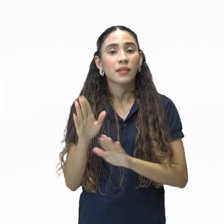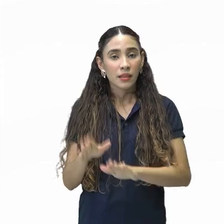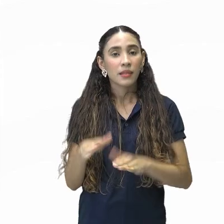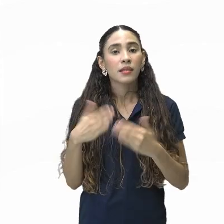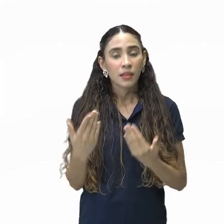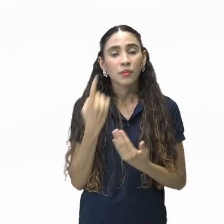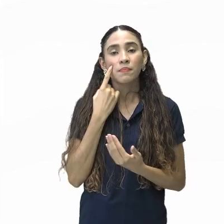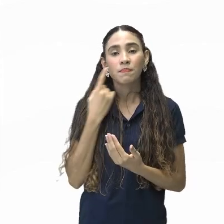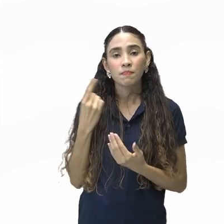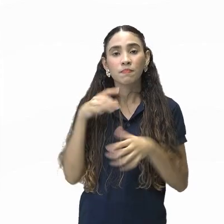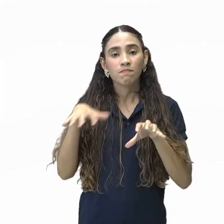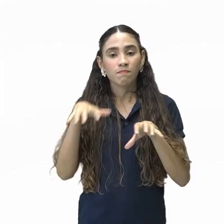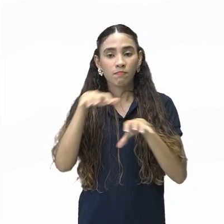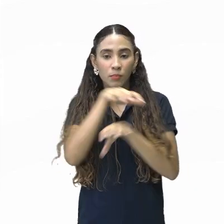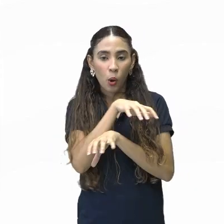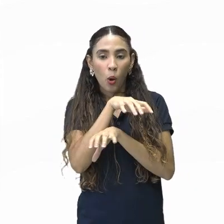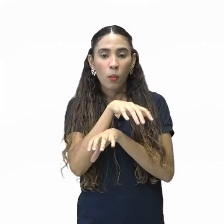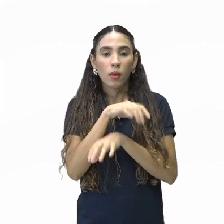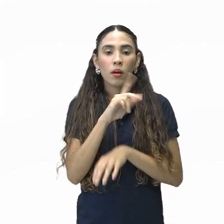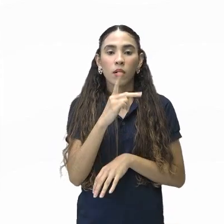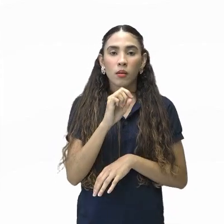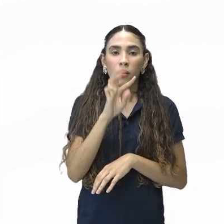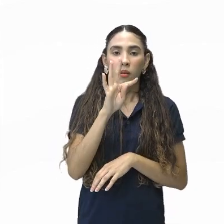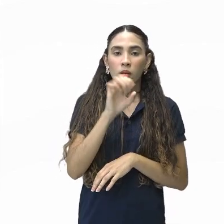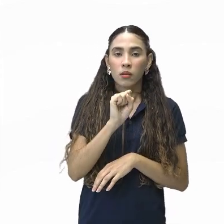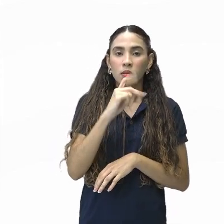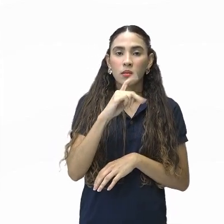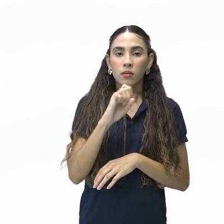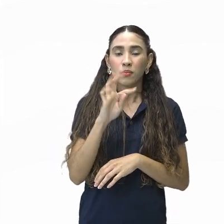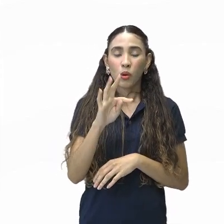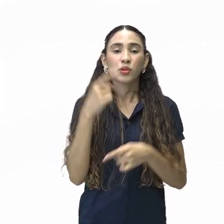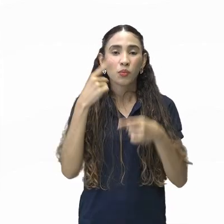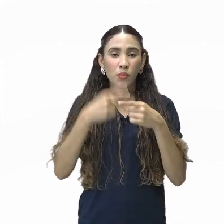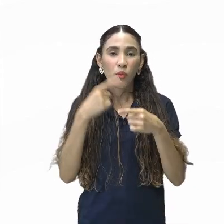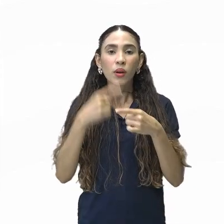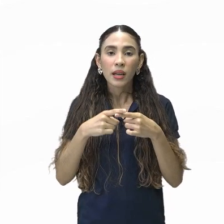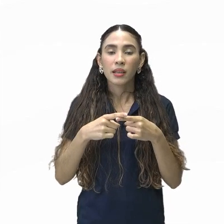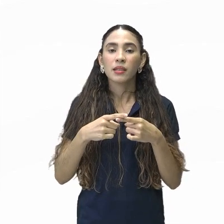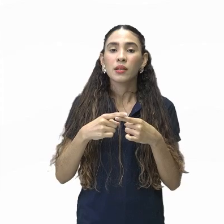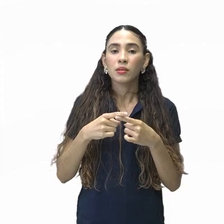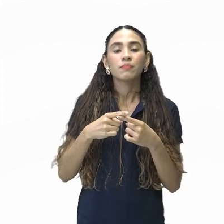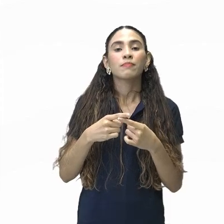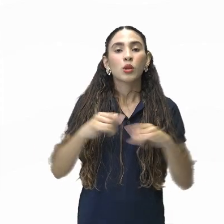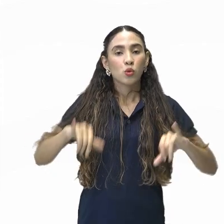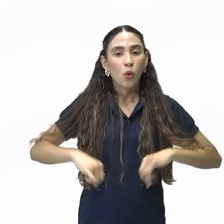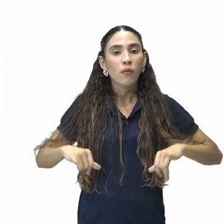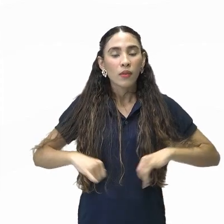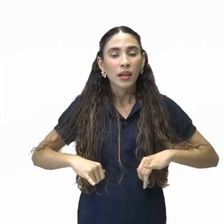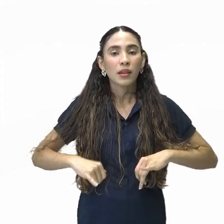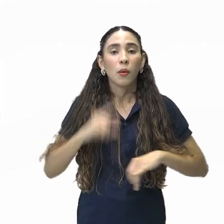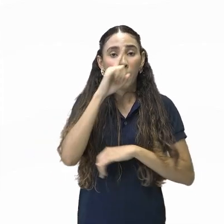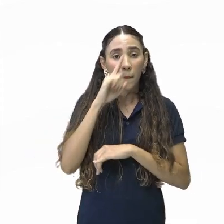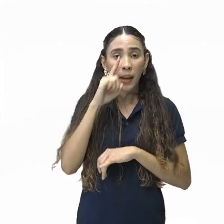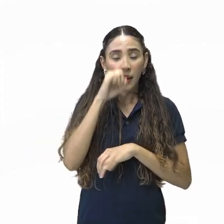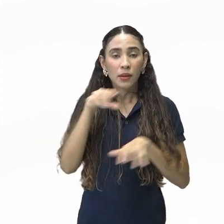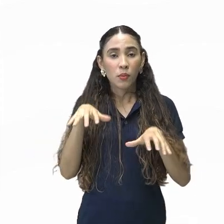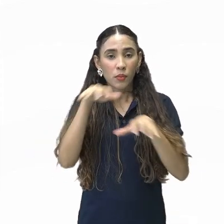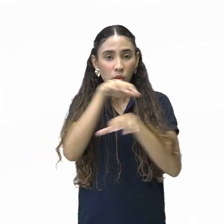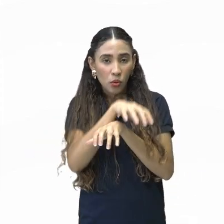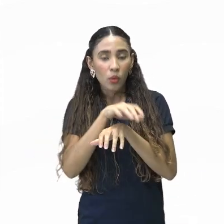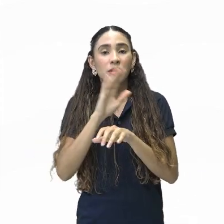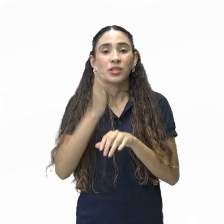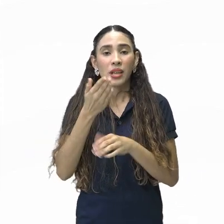Então, esses biomas são considerados hotspot pelas ameaças, né, que foram aí feitas a esses biomas e